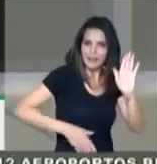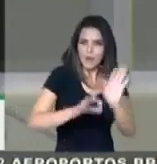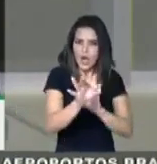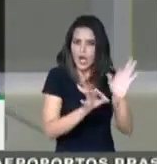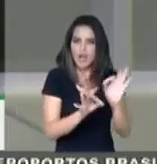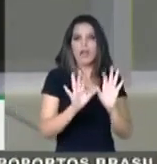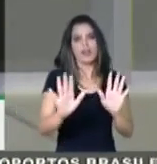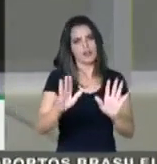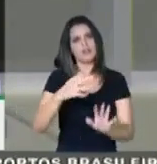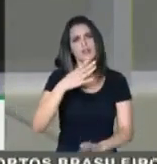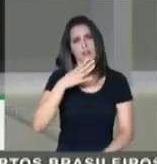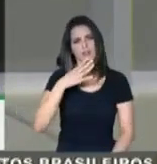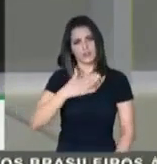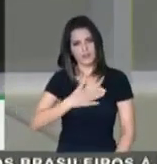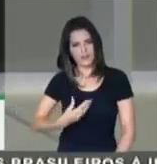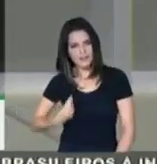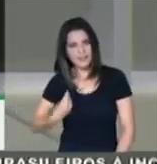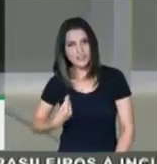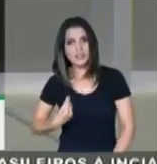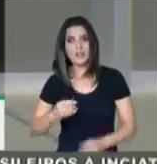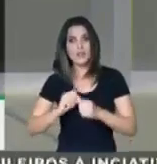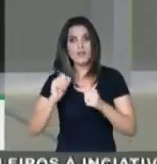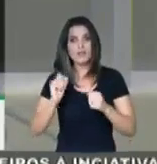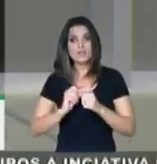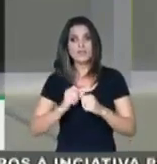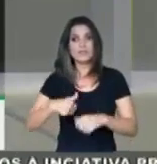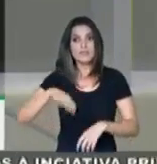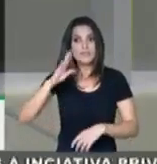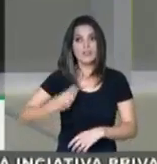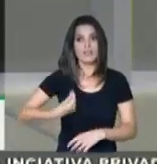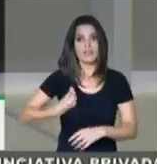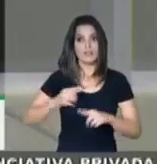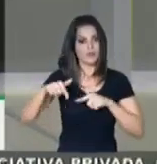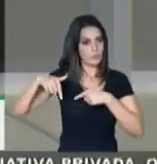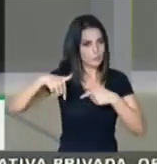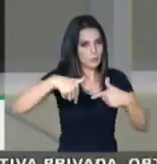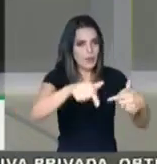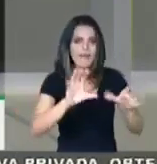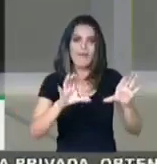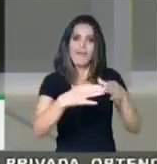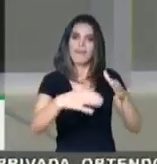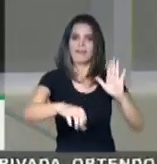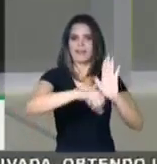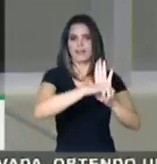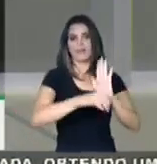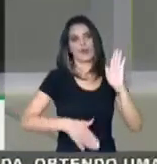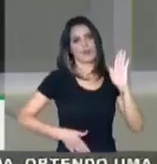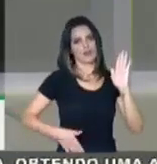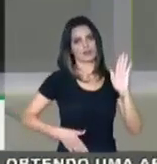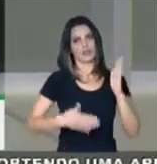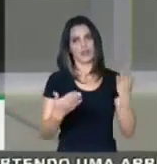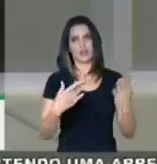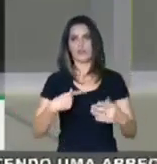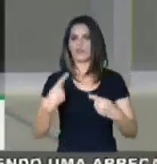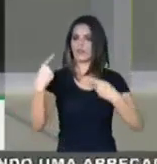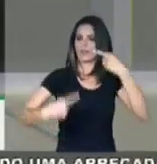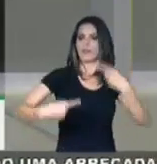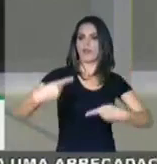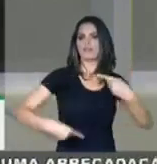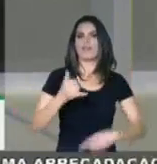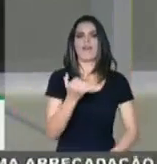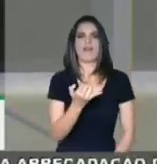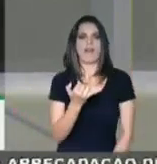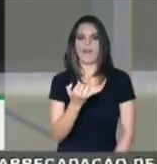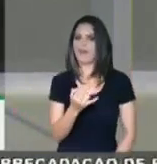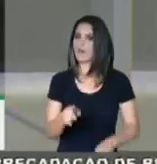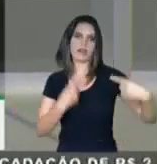conhece minimamente a minha vida sabe que o que eu mais fiz na minha vida pública foi enfrentar crime organizado. Eu não fui debater armas e